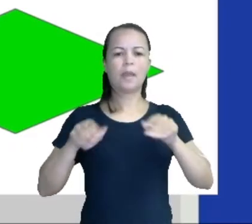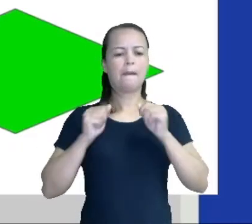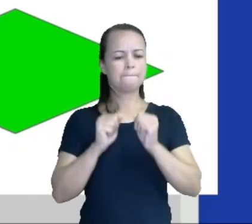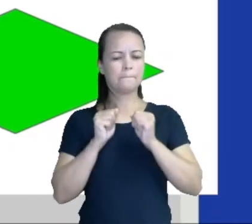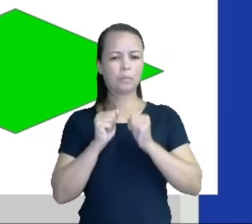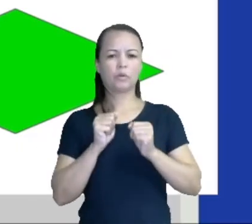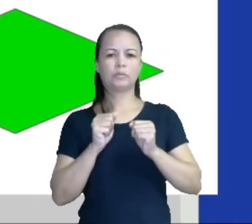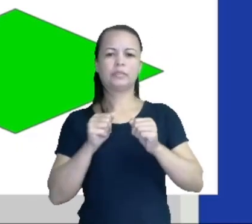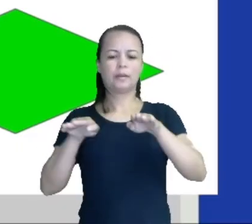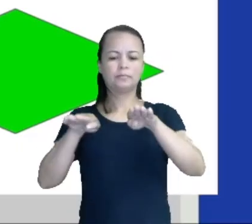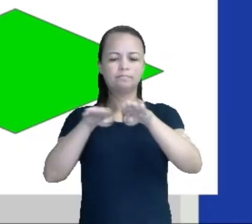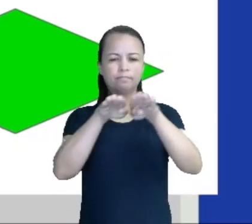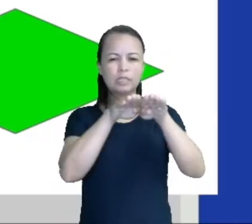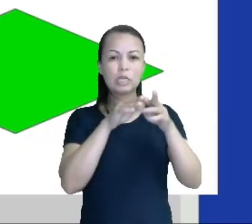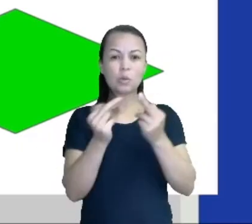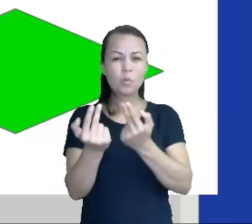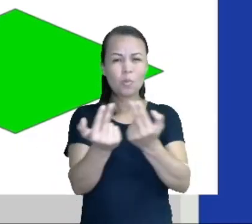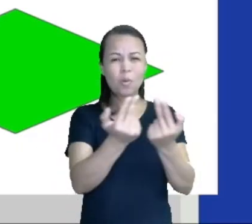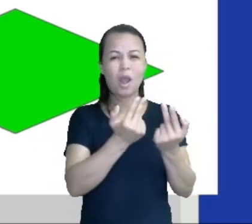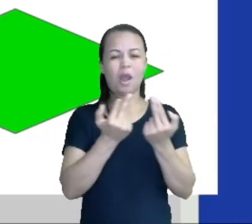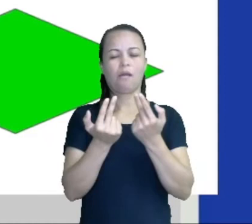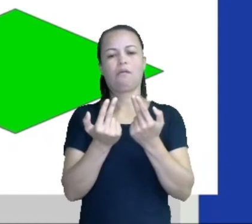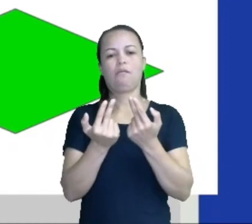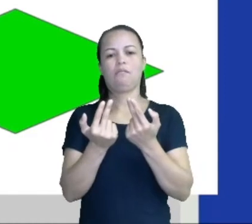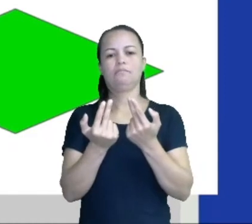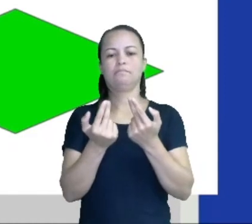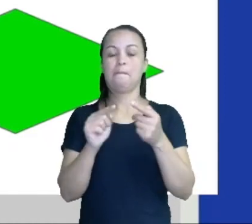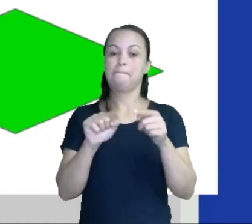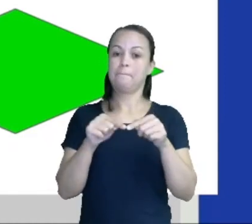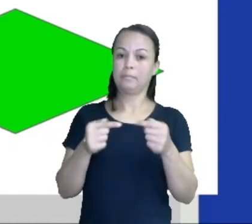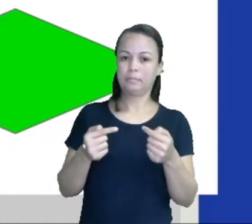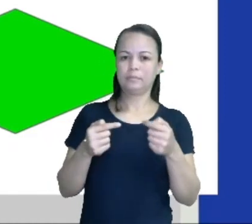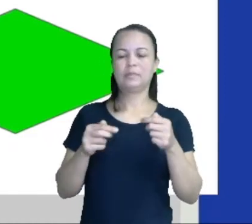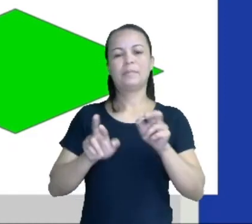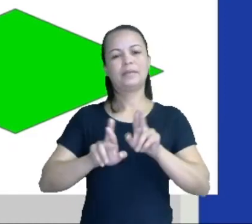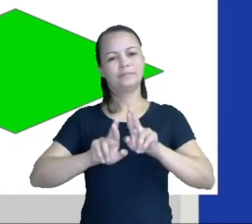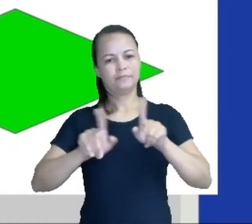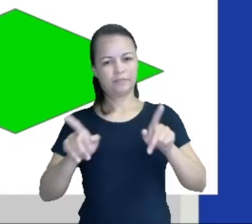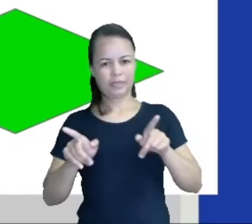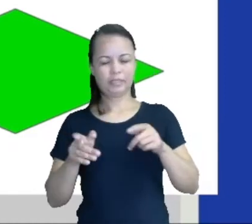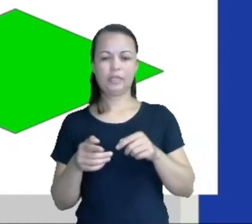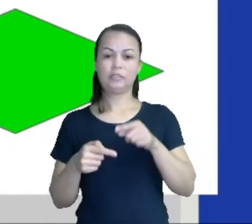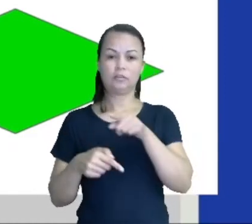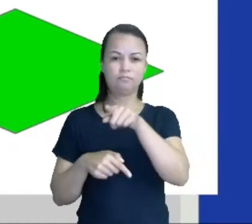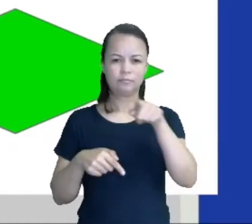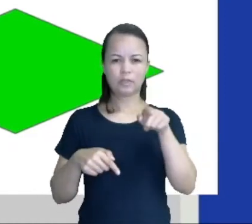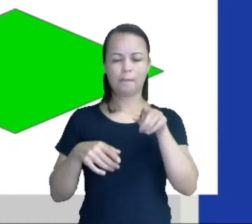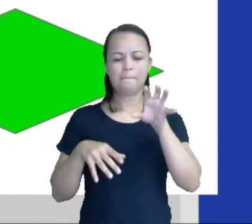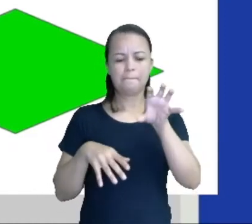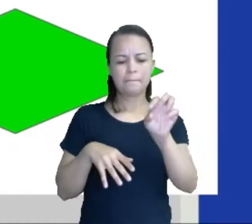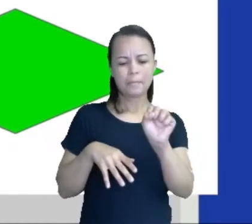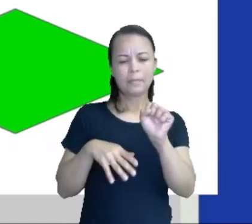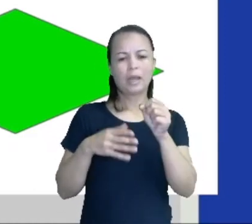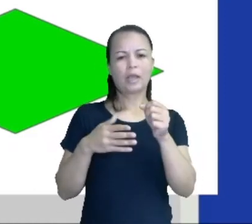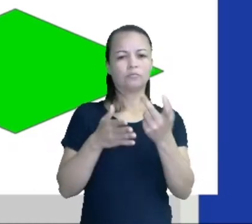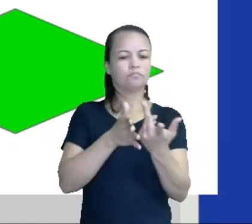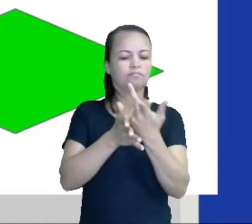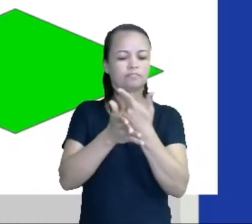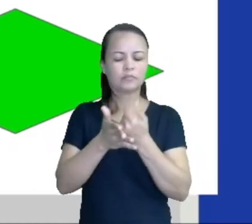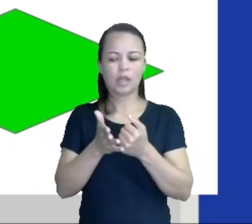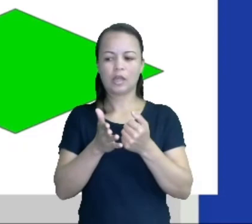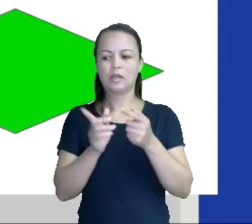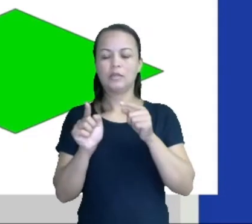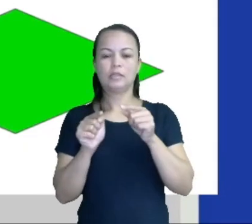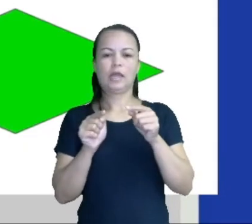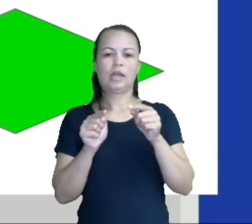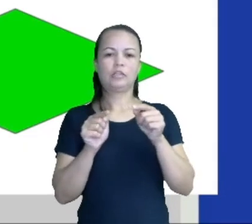e área, mesmo ela sendo diferente. Então, você pega o desenho dessas 3